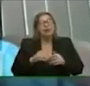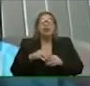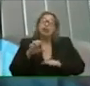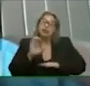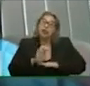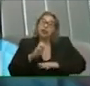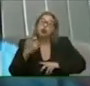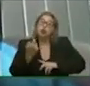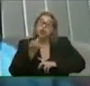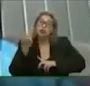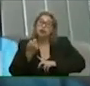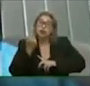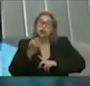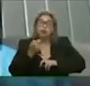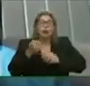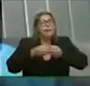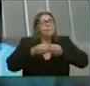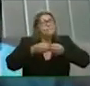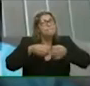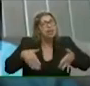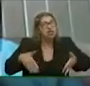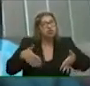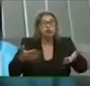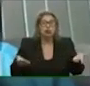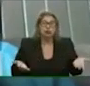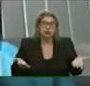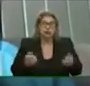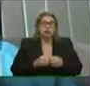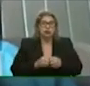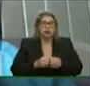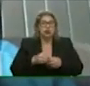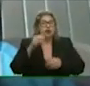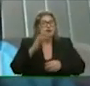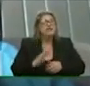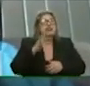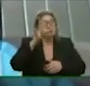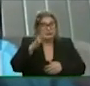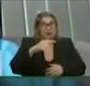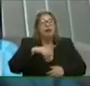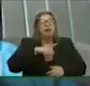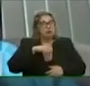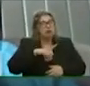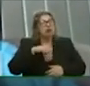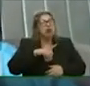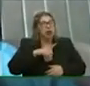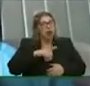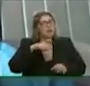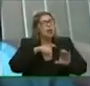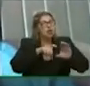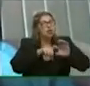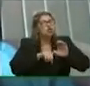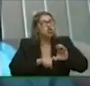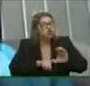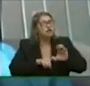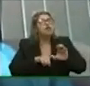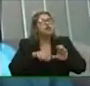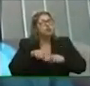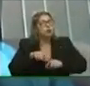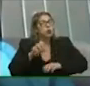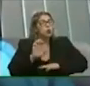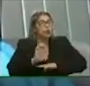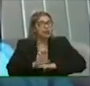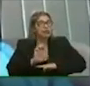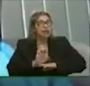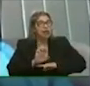proporcionalmente, foi o estado que pagou mais caro. A União tem uma dívida enorme e o esforço daqueles